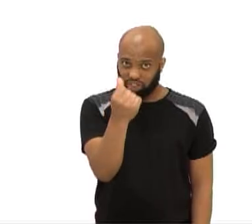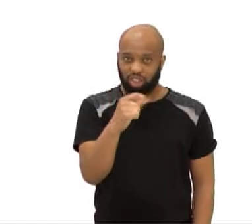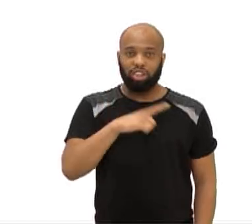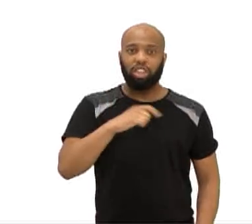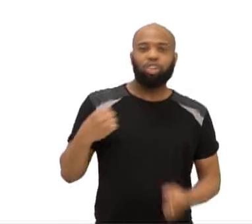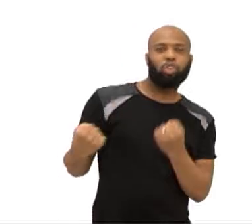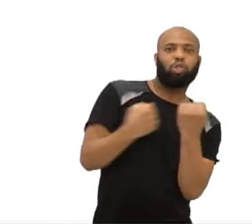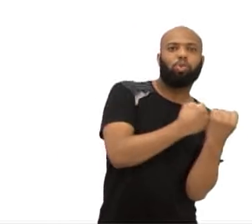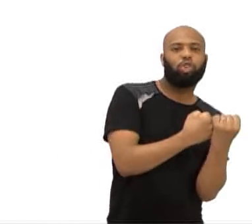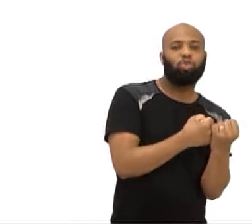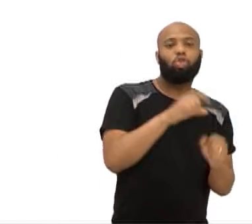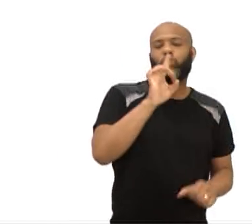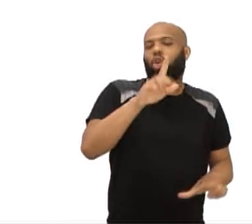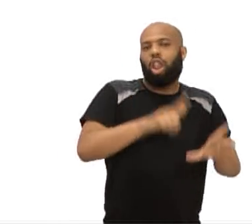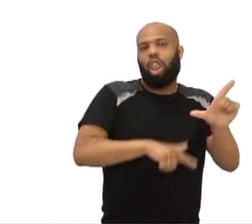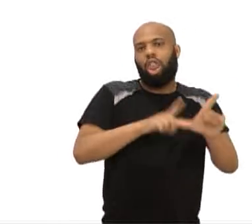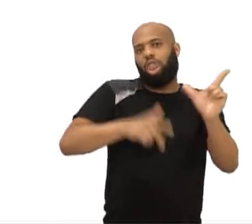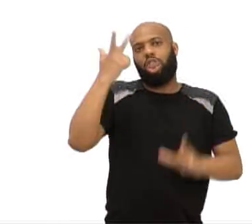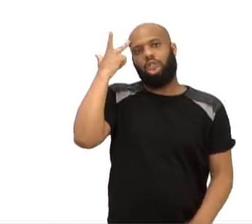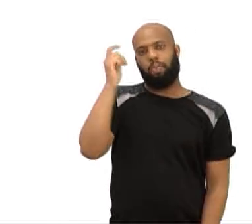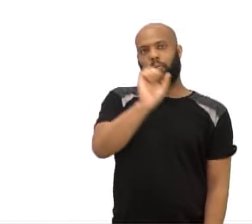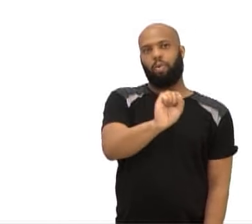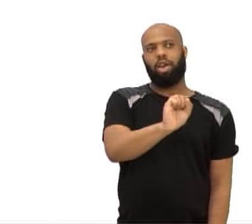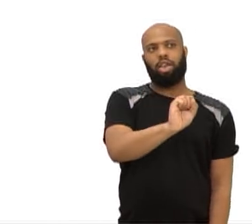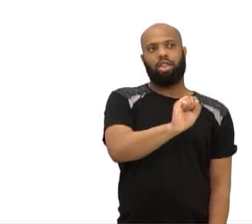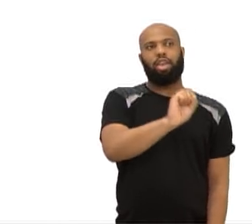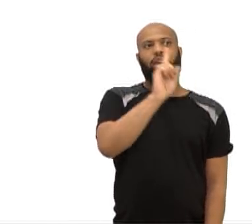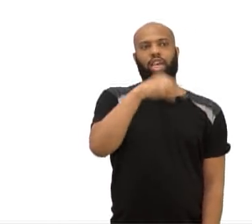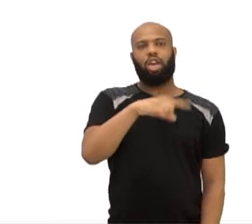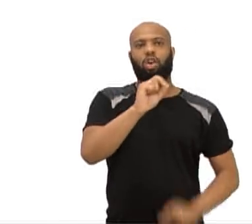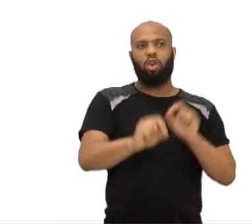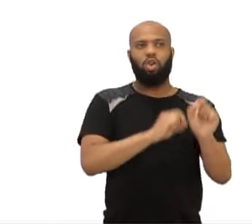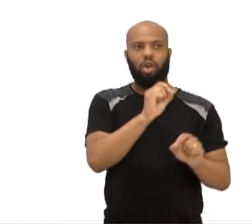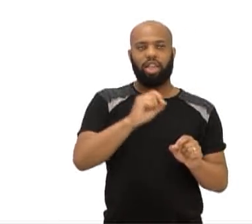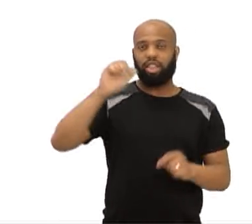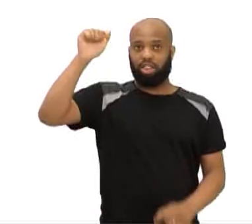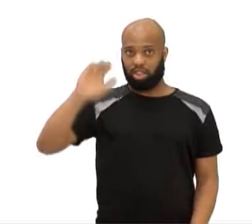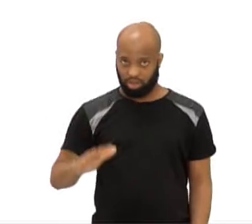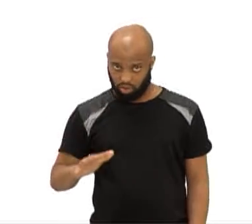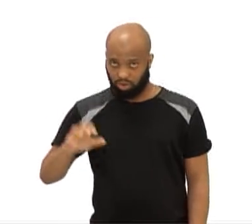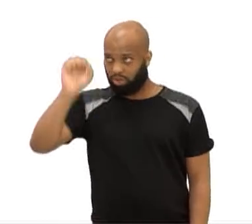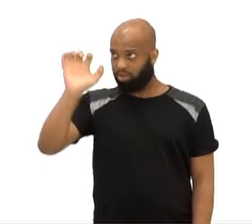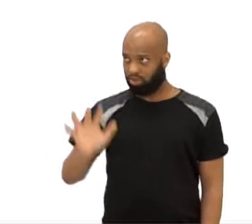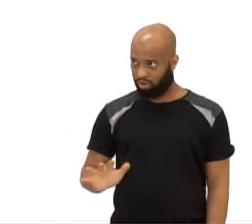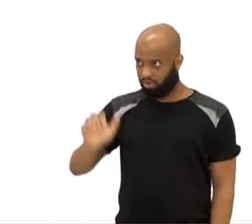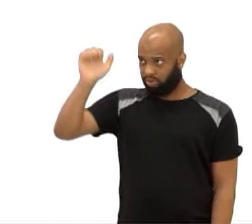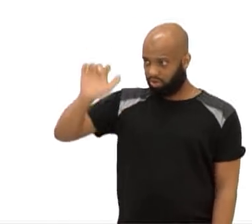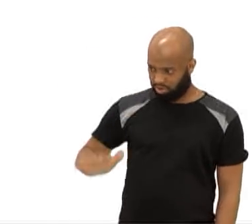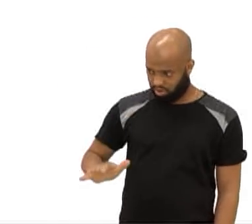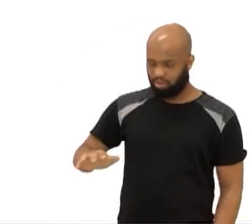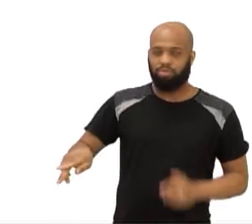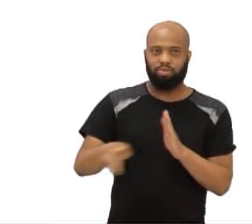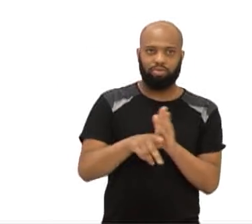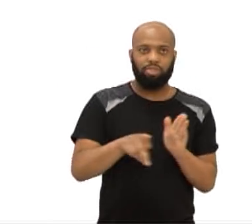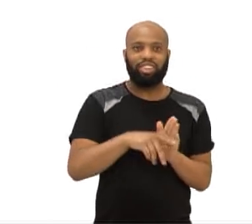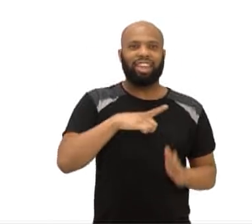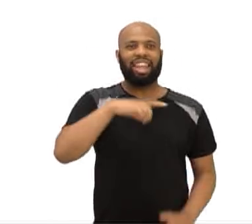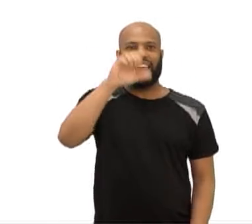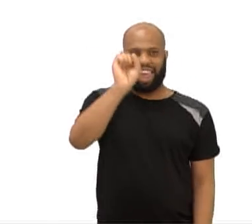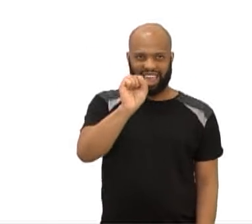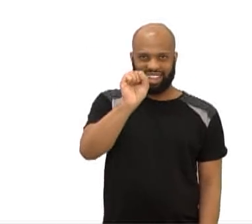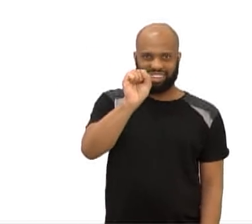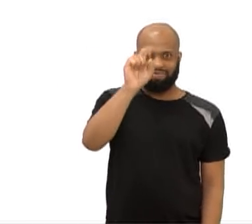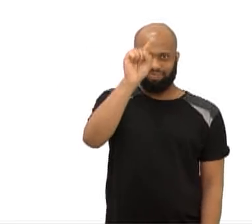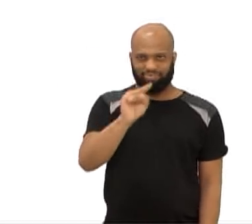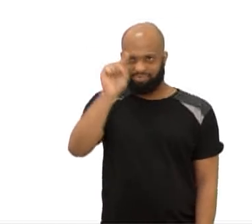letra S. Então, não é a oferta da semana. Então, é ofertas, né? Esse cifrão aqui, simbolizando